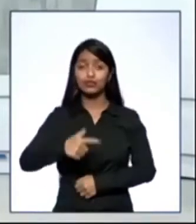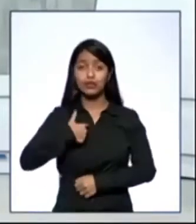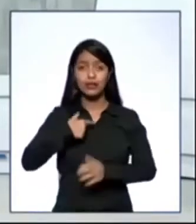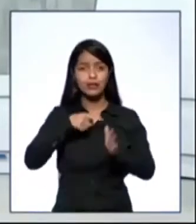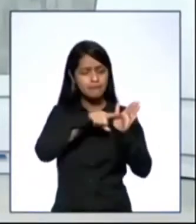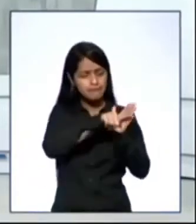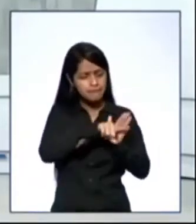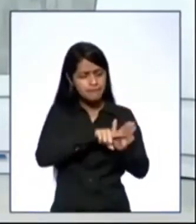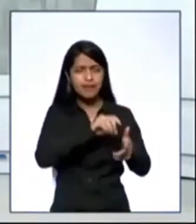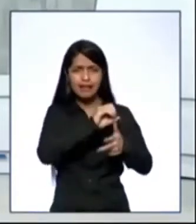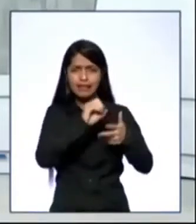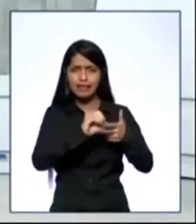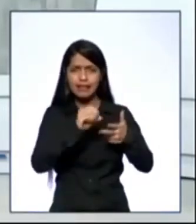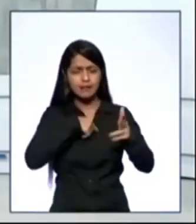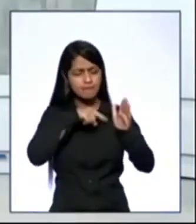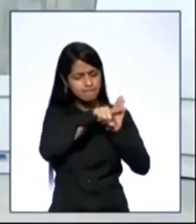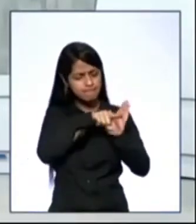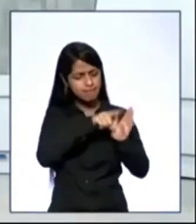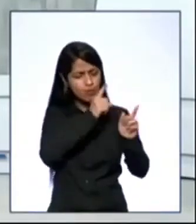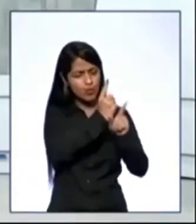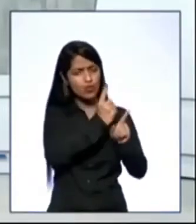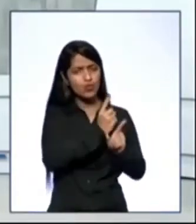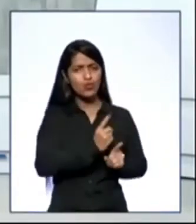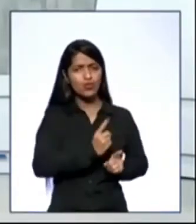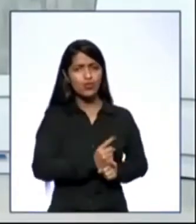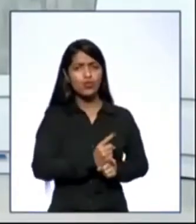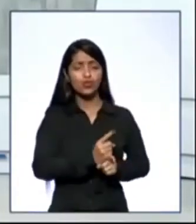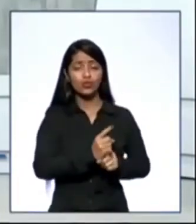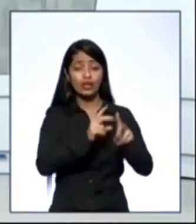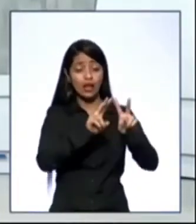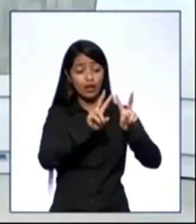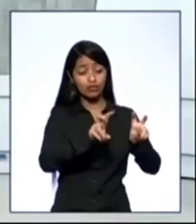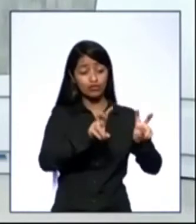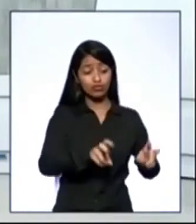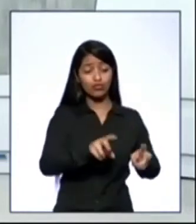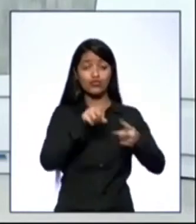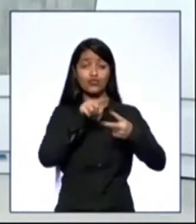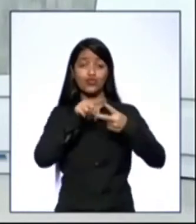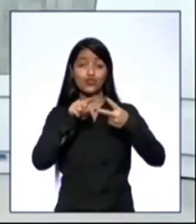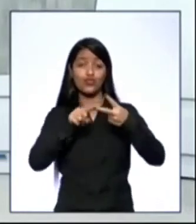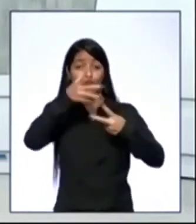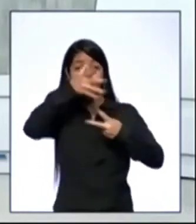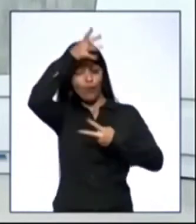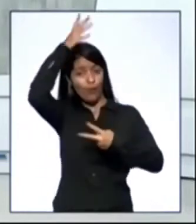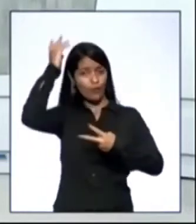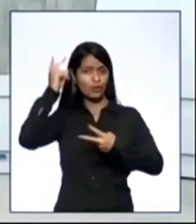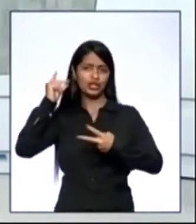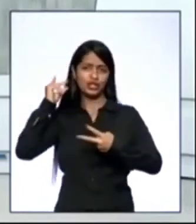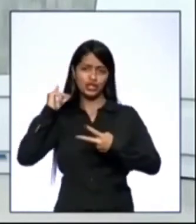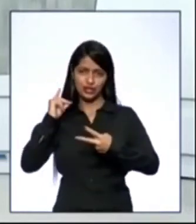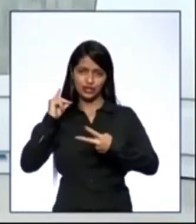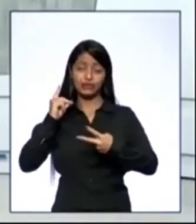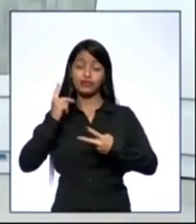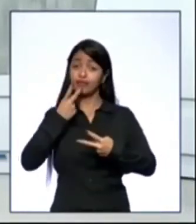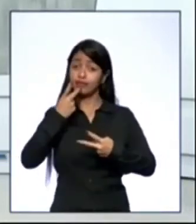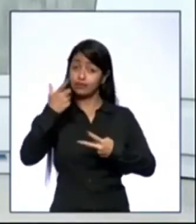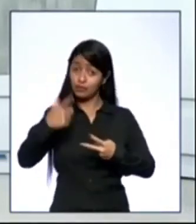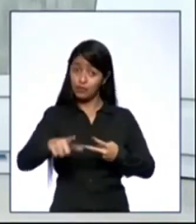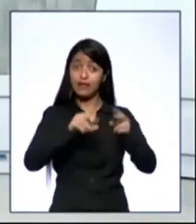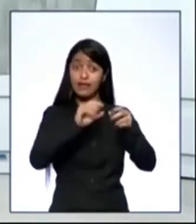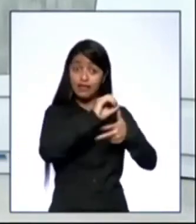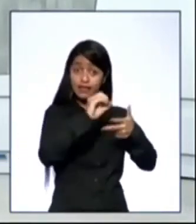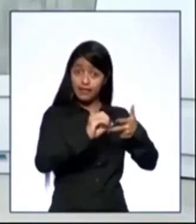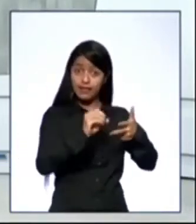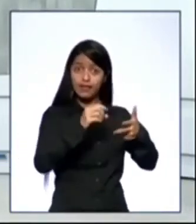levantamento do Enem, existem 2 assuntos de Roma Antiga que são os assuntos que mais caem. Repito, fazendo um super levantamento de